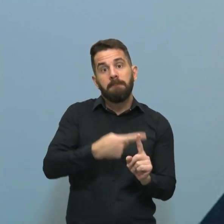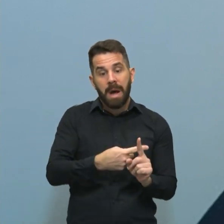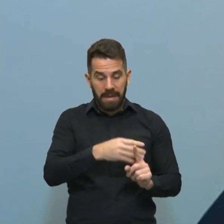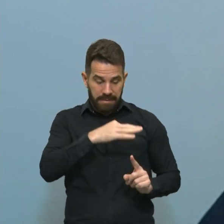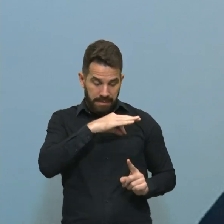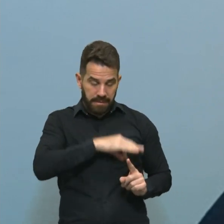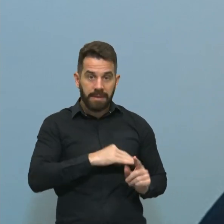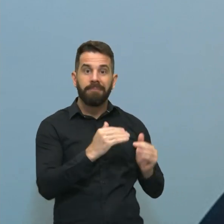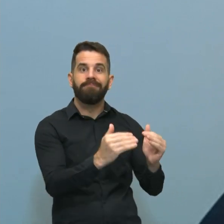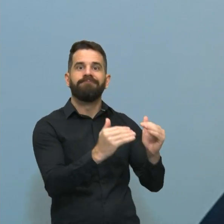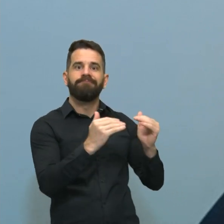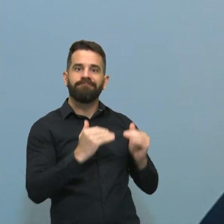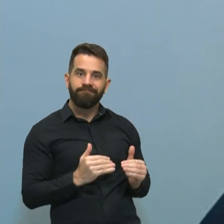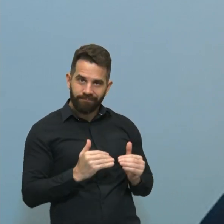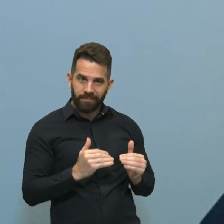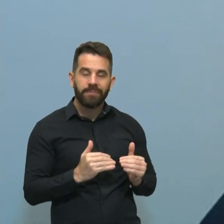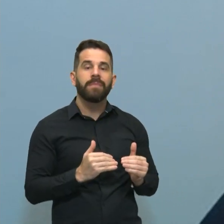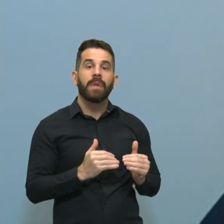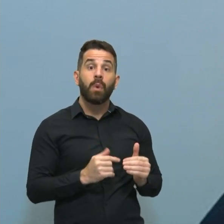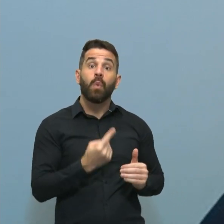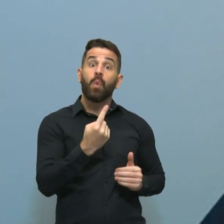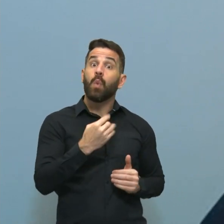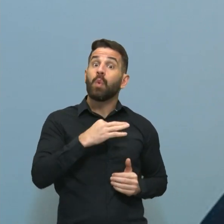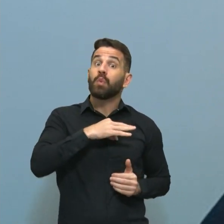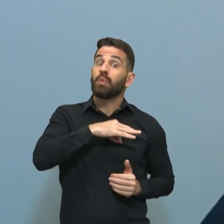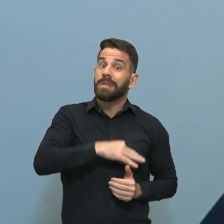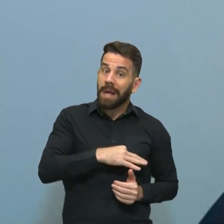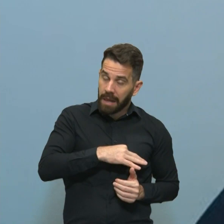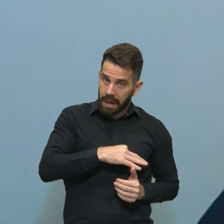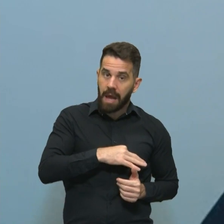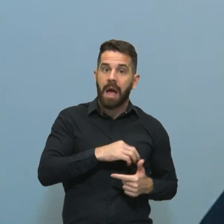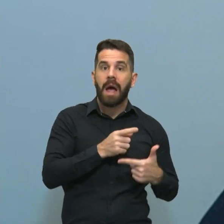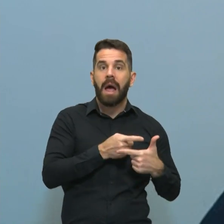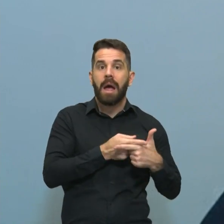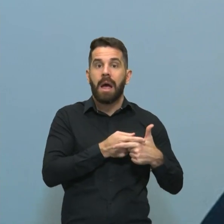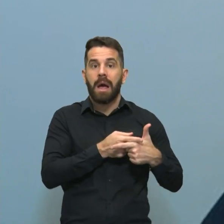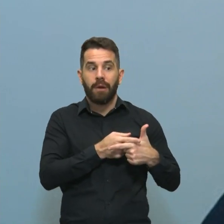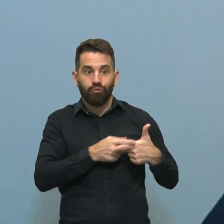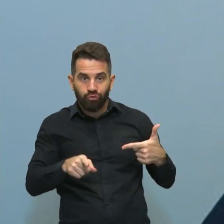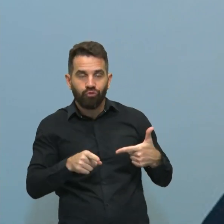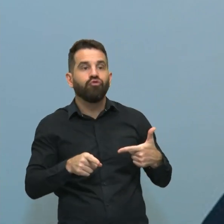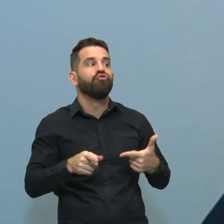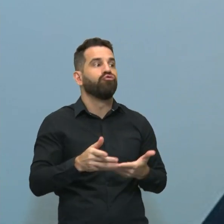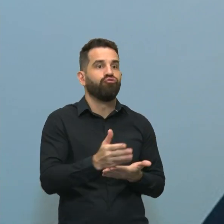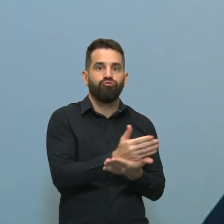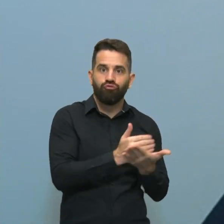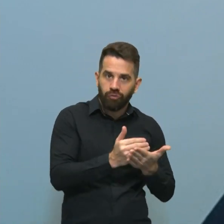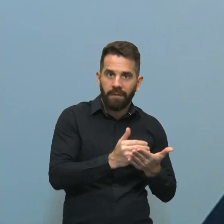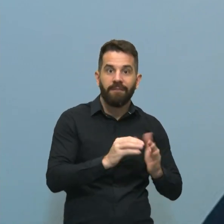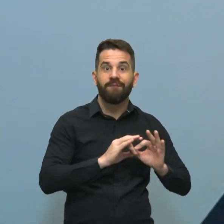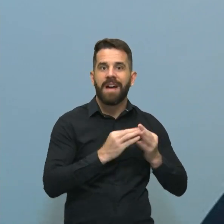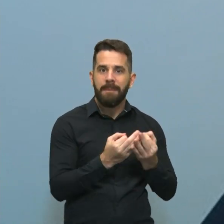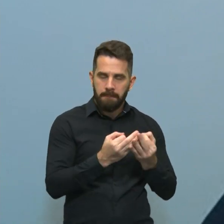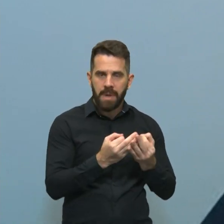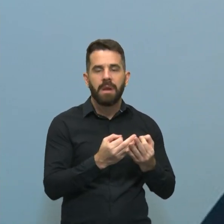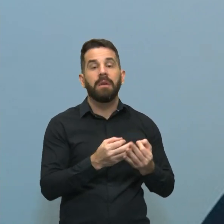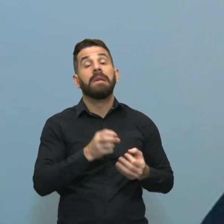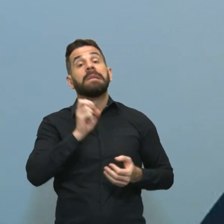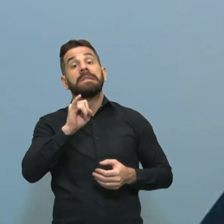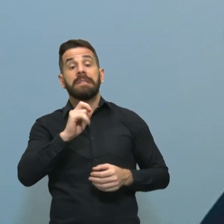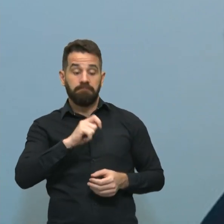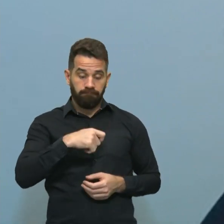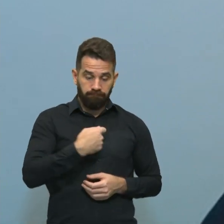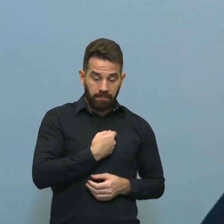meio, que eles podem ser de renda inferior a um salário mínimo e meio, mas se autodeclararem como para pretos,